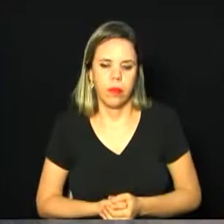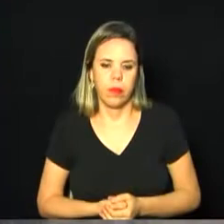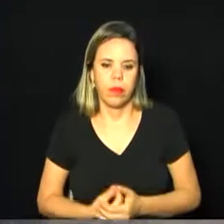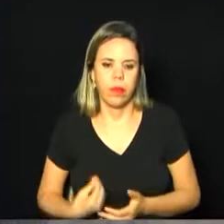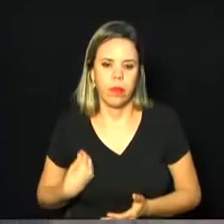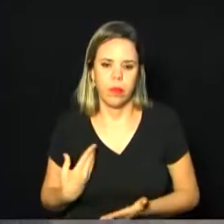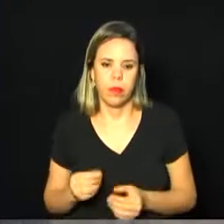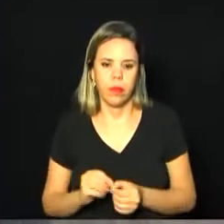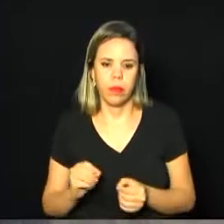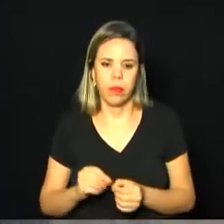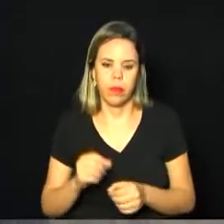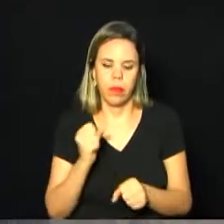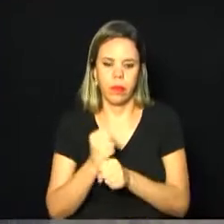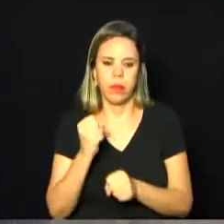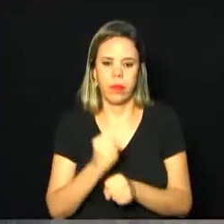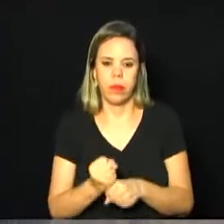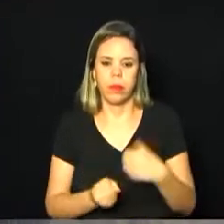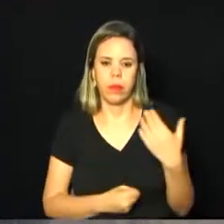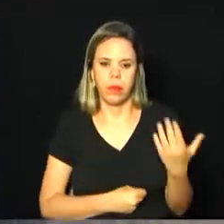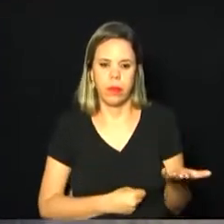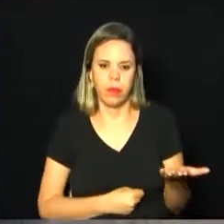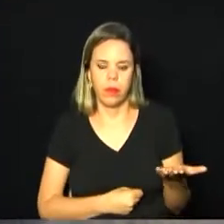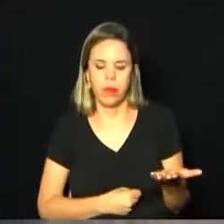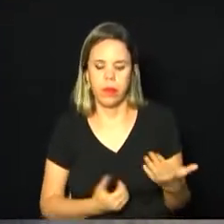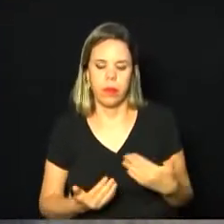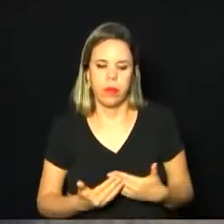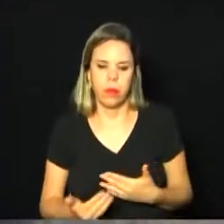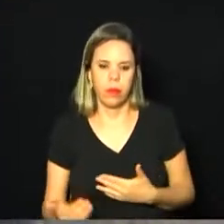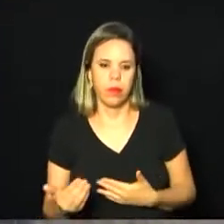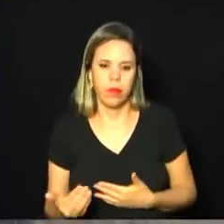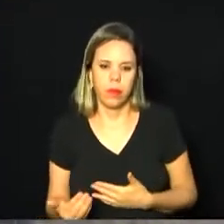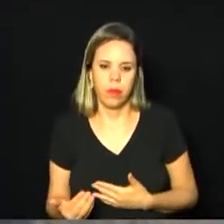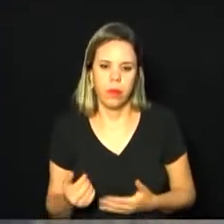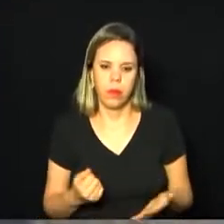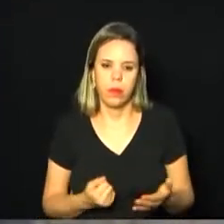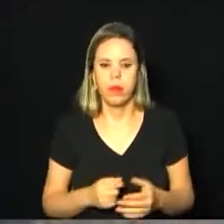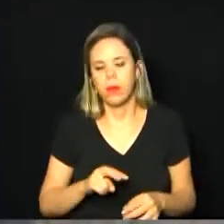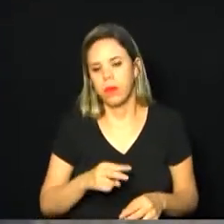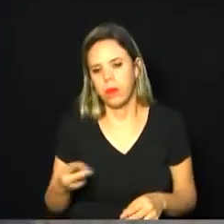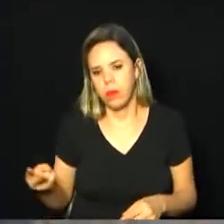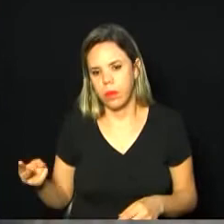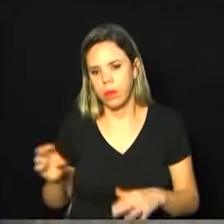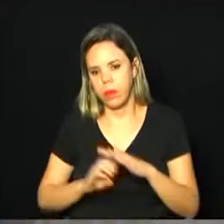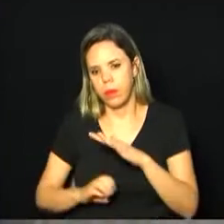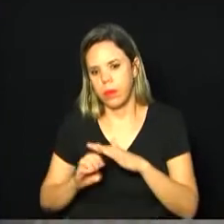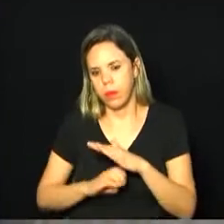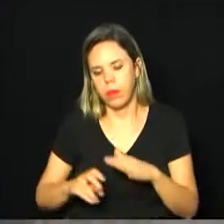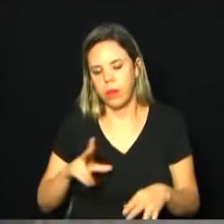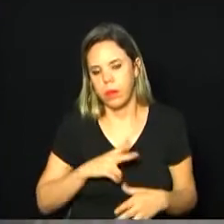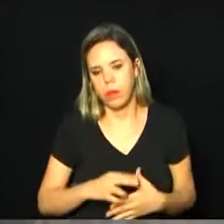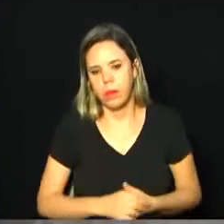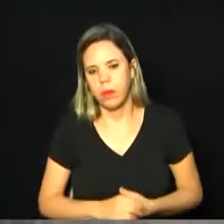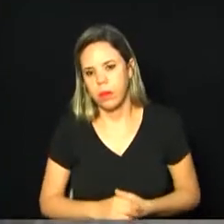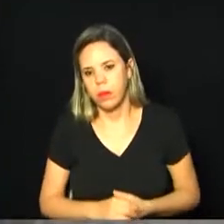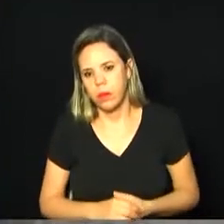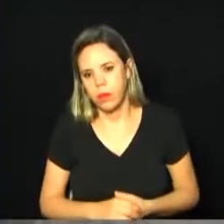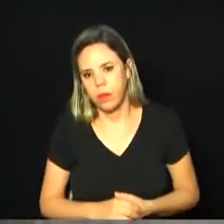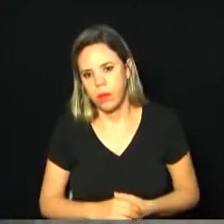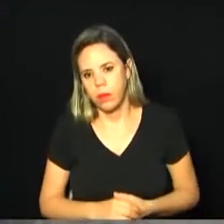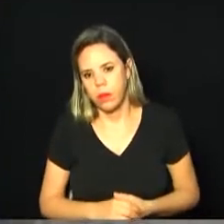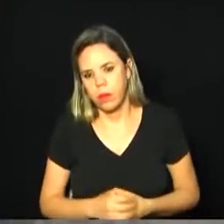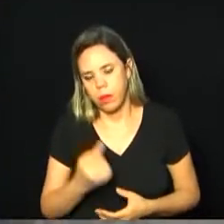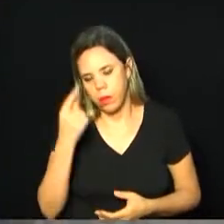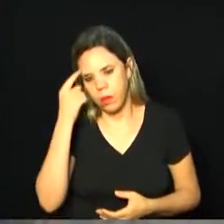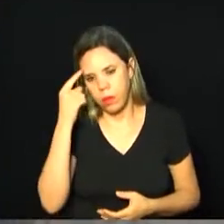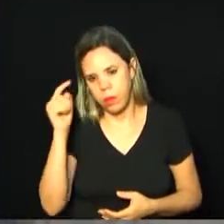Oi tá sendo construído a partir de uma contrapartida de uma empresa privada então